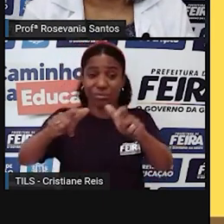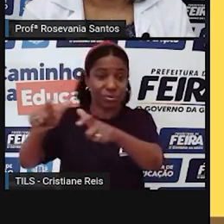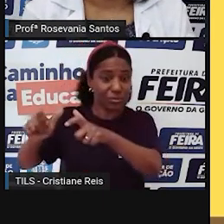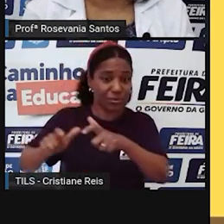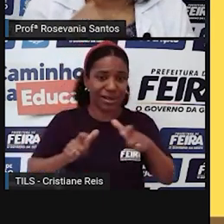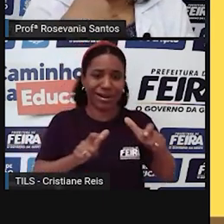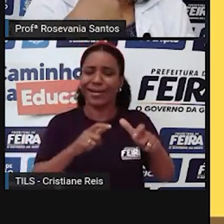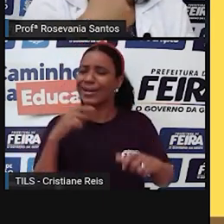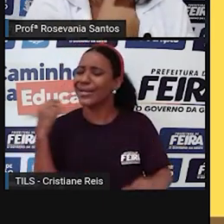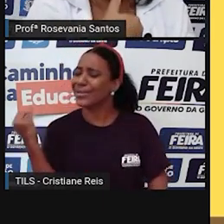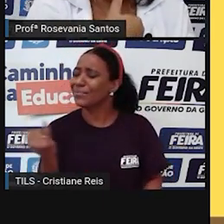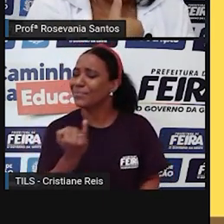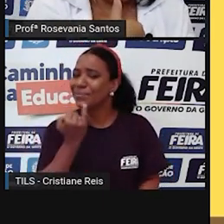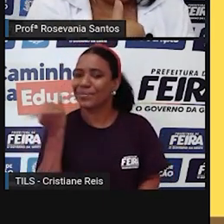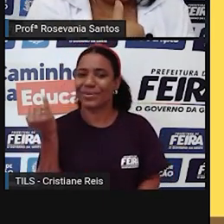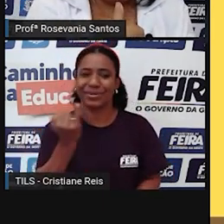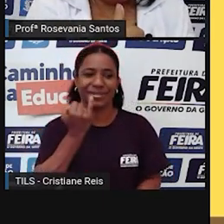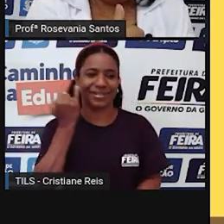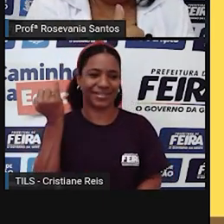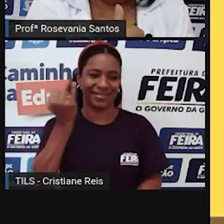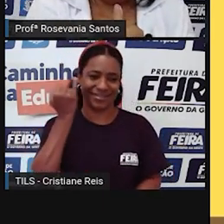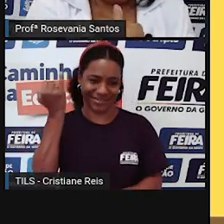seu lugar, você dá aquela